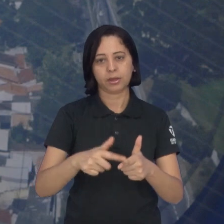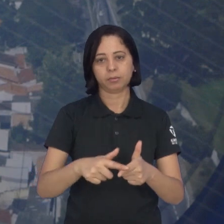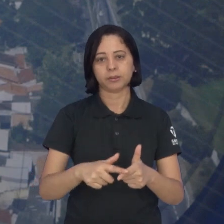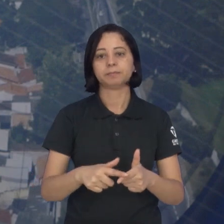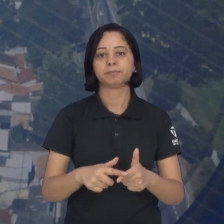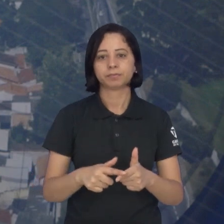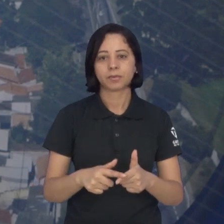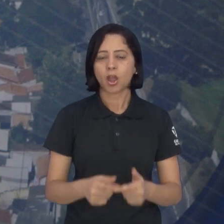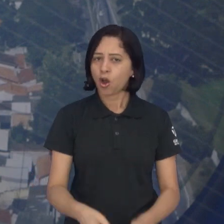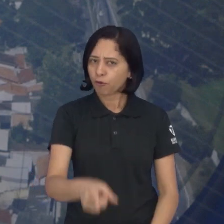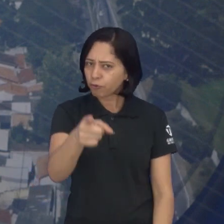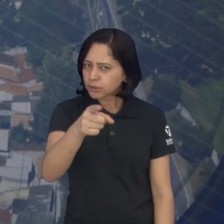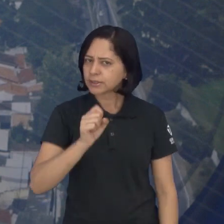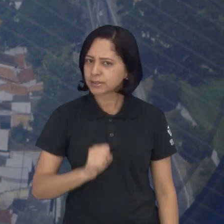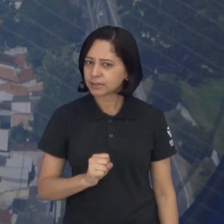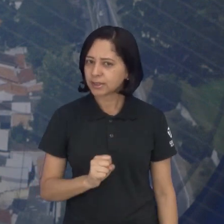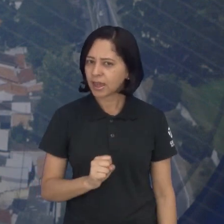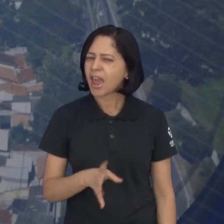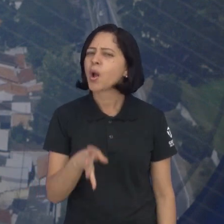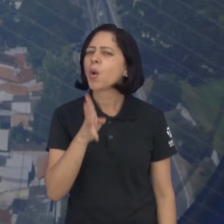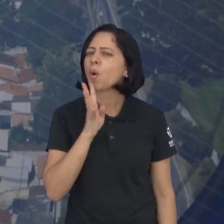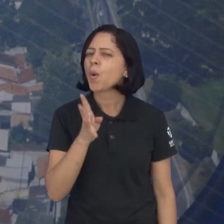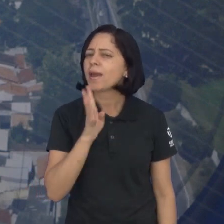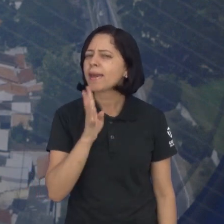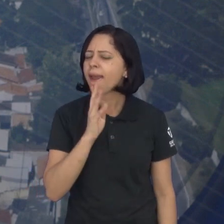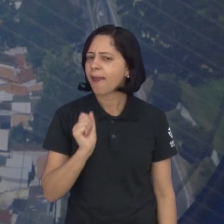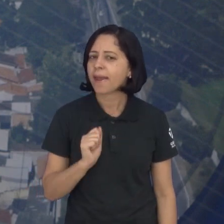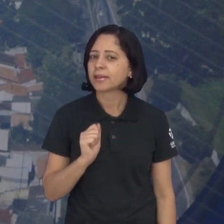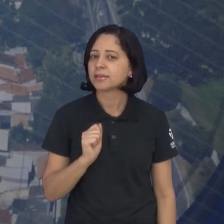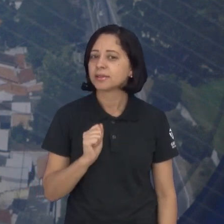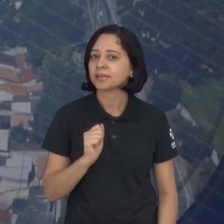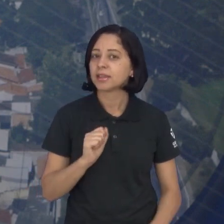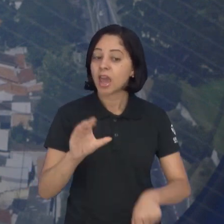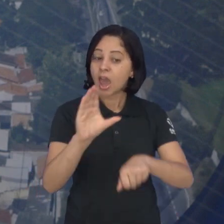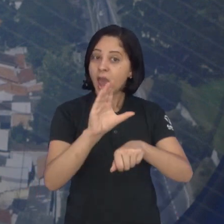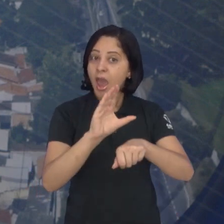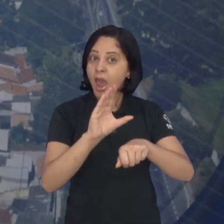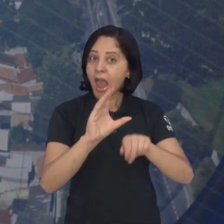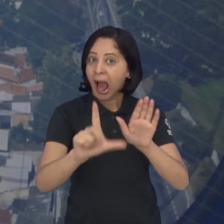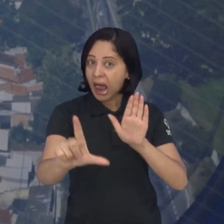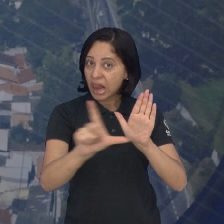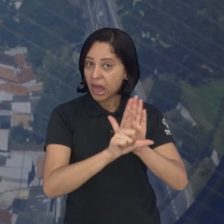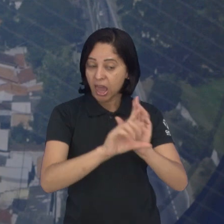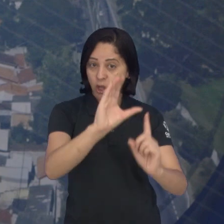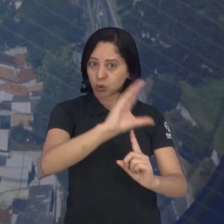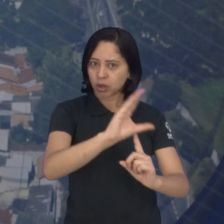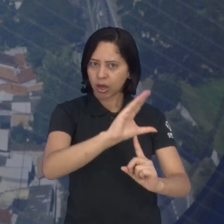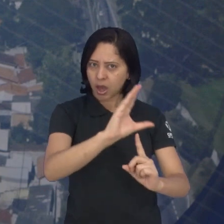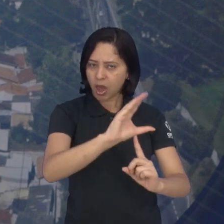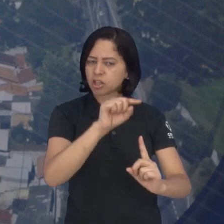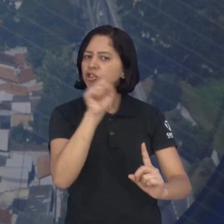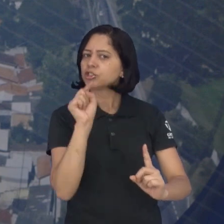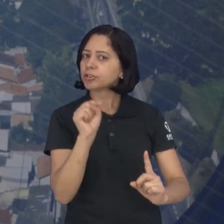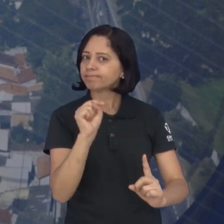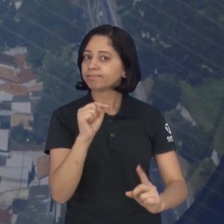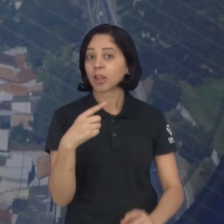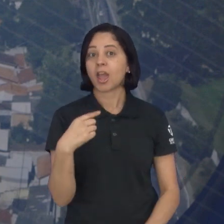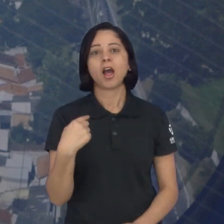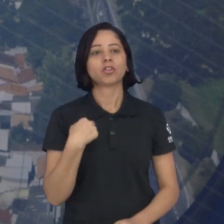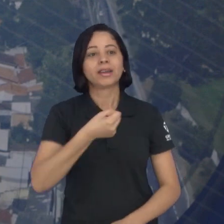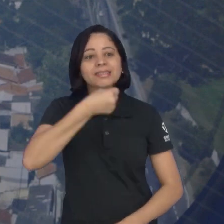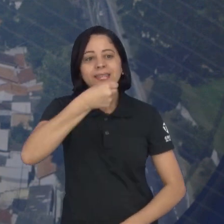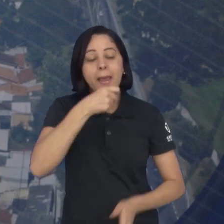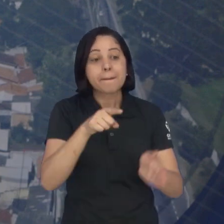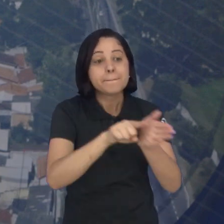só, você aí de casa conhece, por exemplo, o Código de Defesa do Consumidor? Nossa equipe foi às ruas